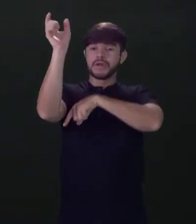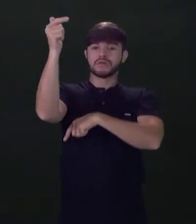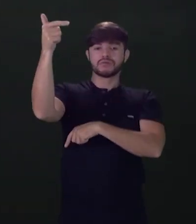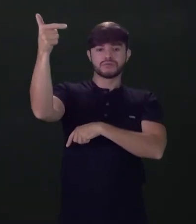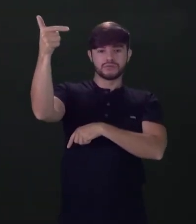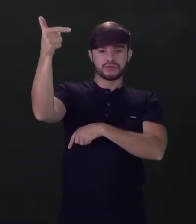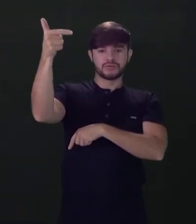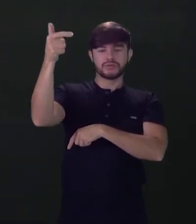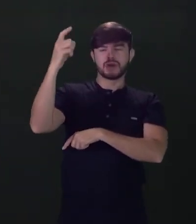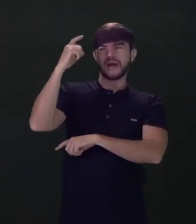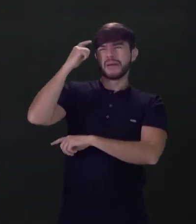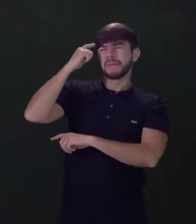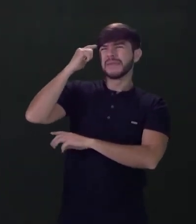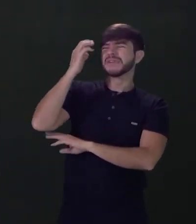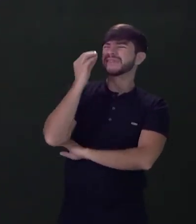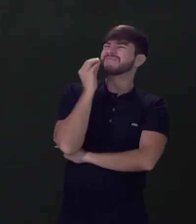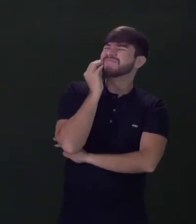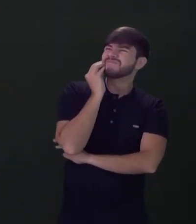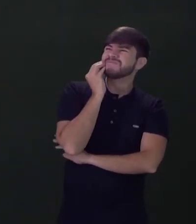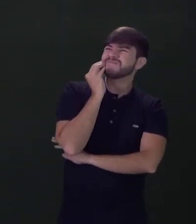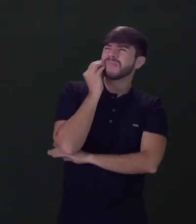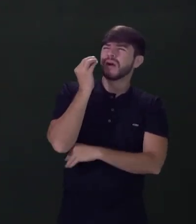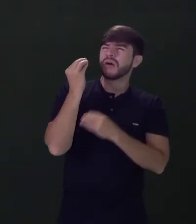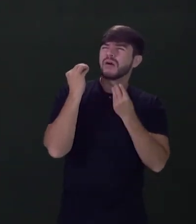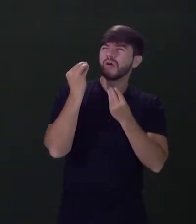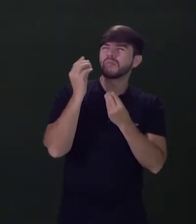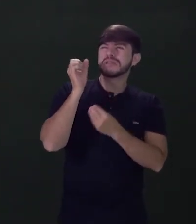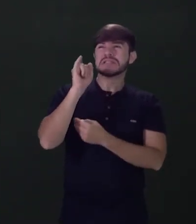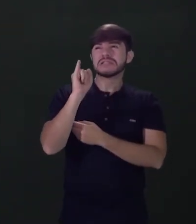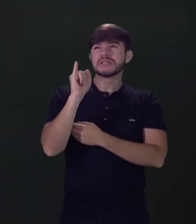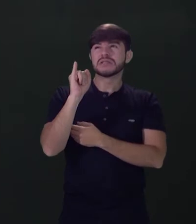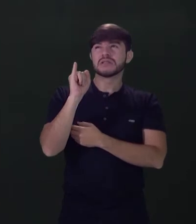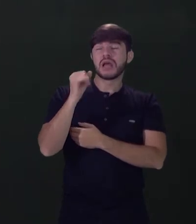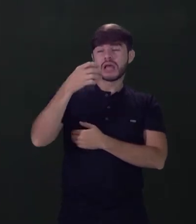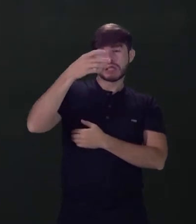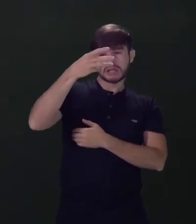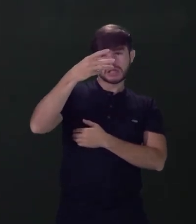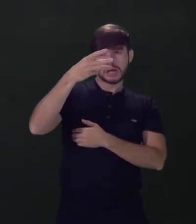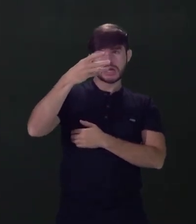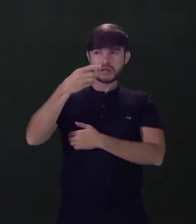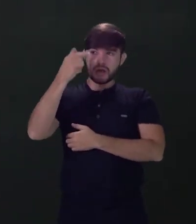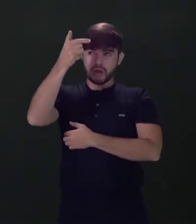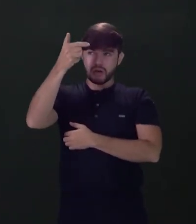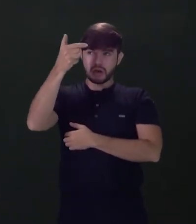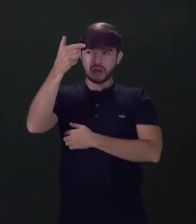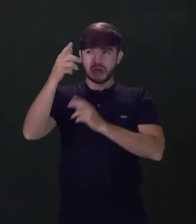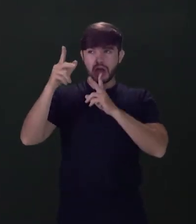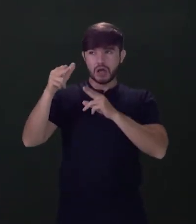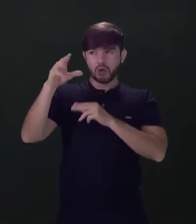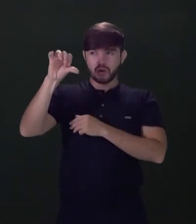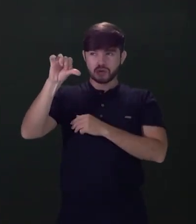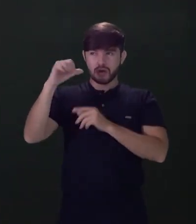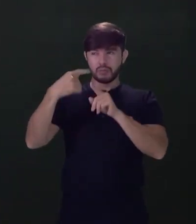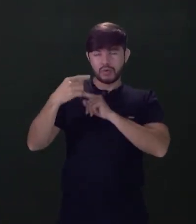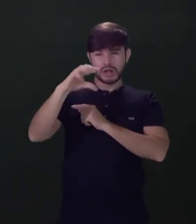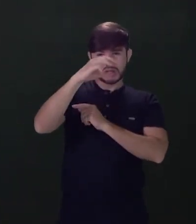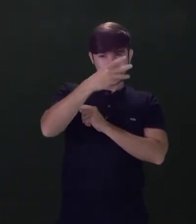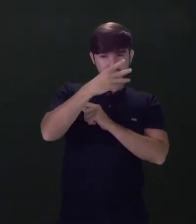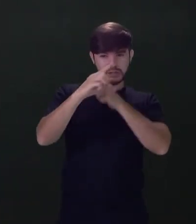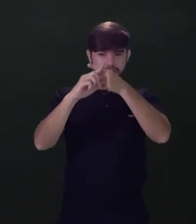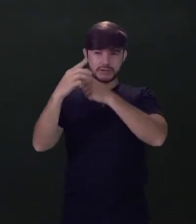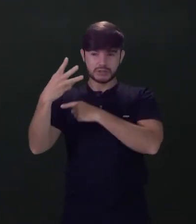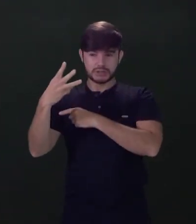De cara, você pode pensar assim, peraí, professor, se 3 ao quadrado é igual a 9, porque 3 vezes 3 é